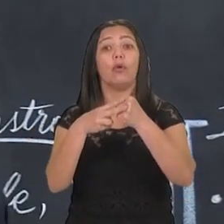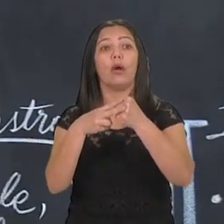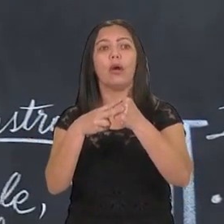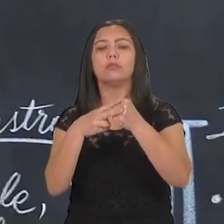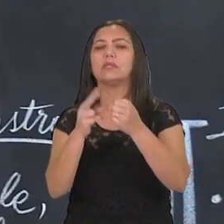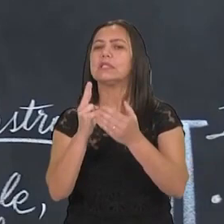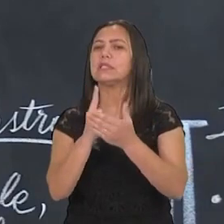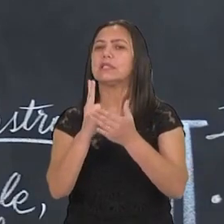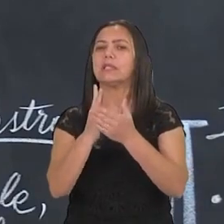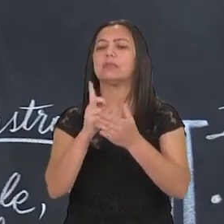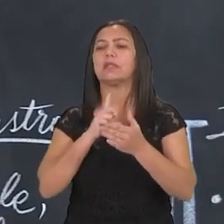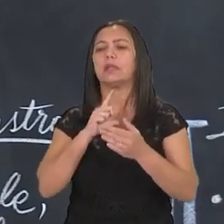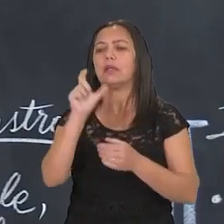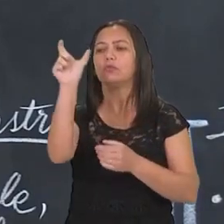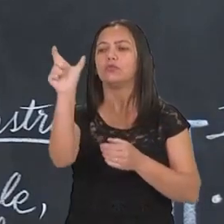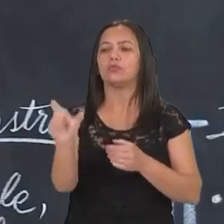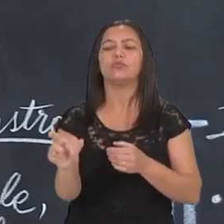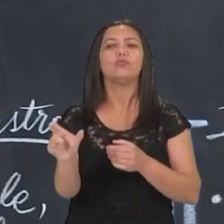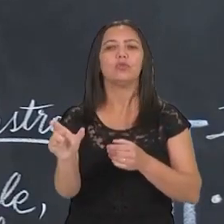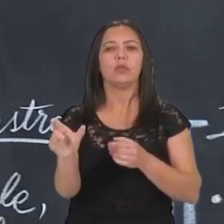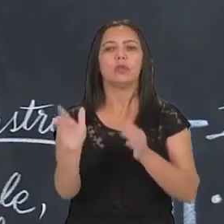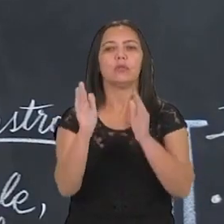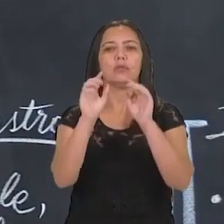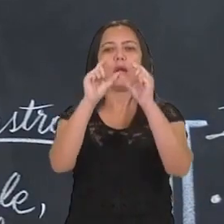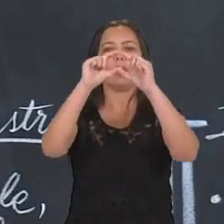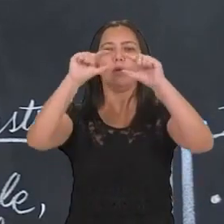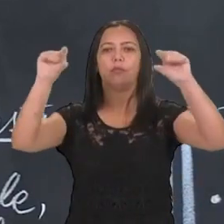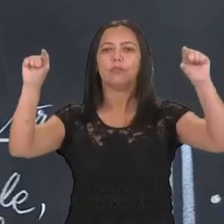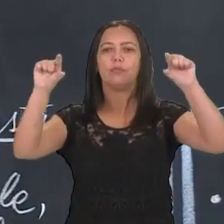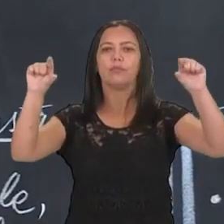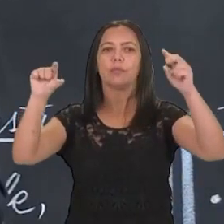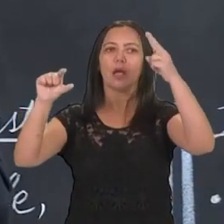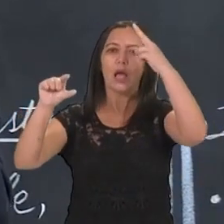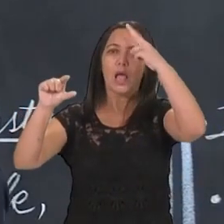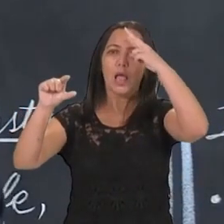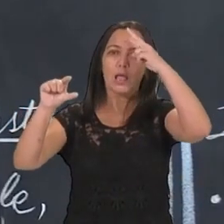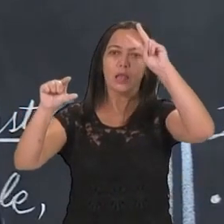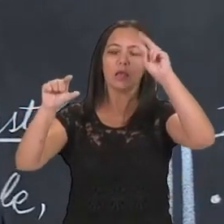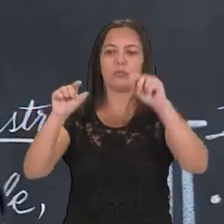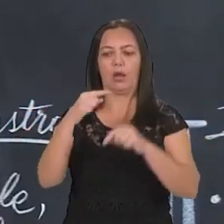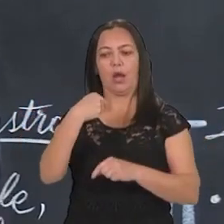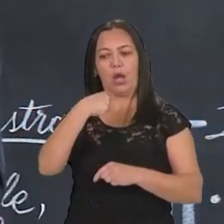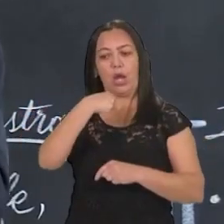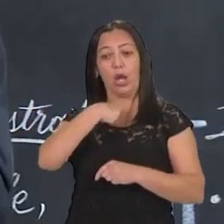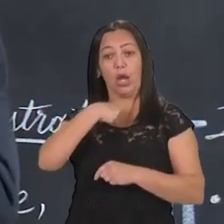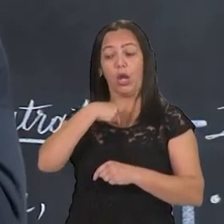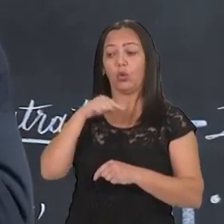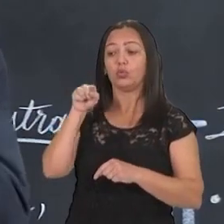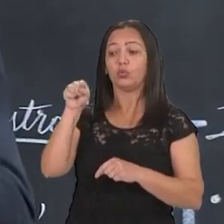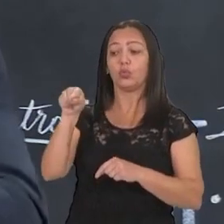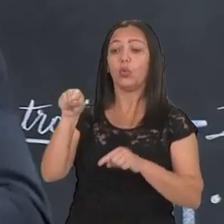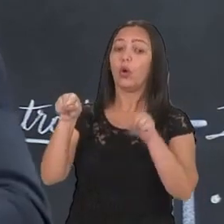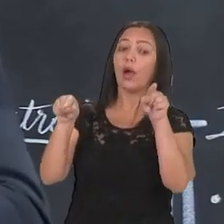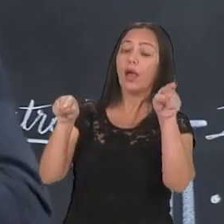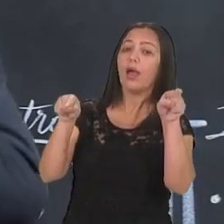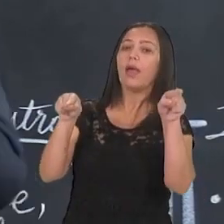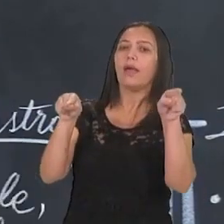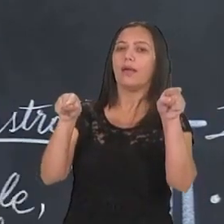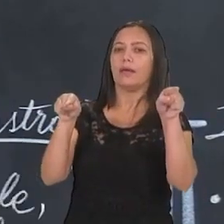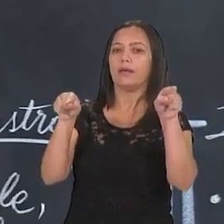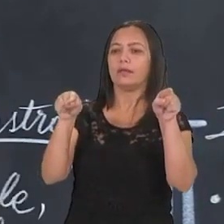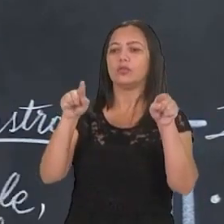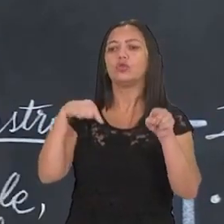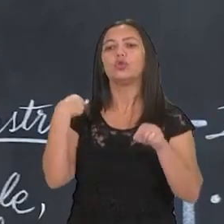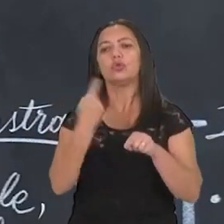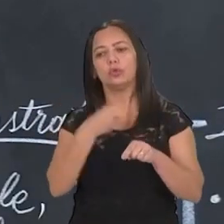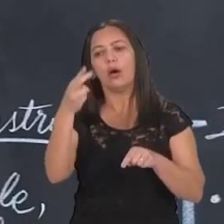reto vão vir funcionando como sujeito dessa oração, ok? Então lembra daquela divisão da conjugação verbal, vai te ajudar muito. Eu, tu, ele, nós, vós, eles.